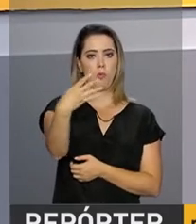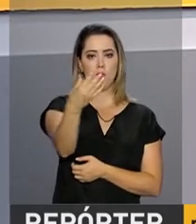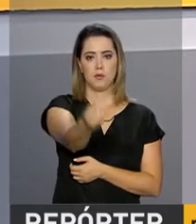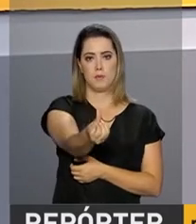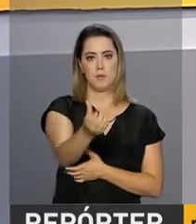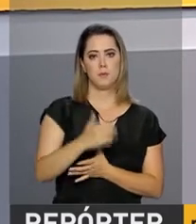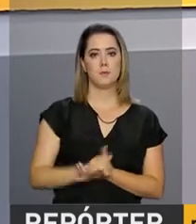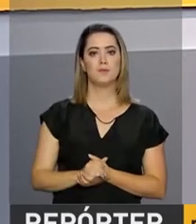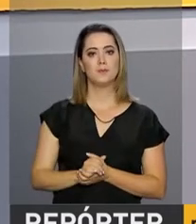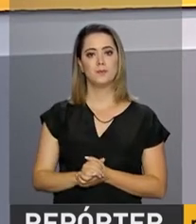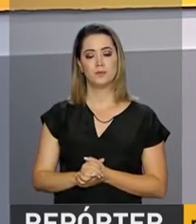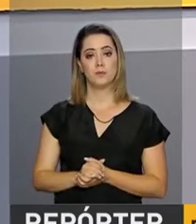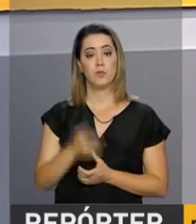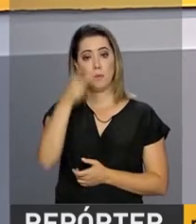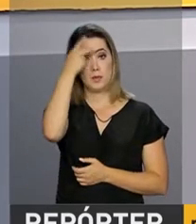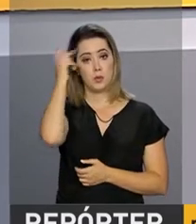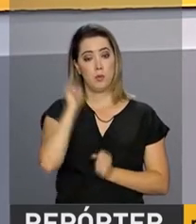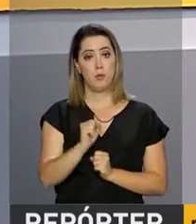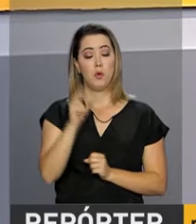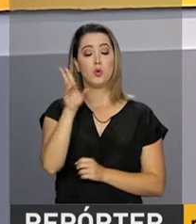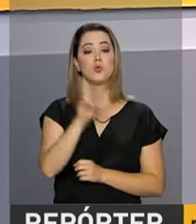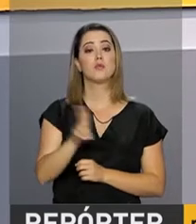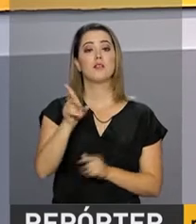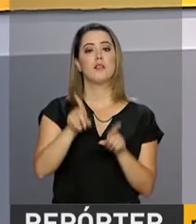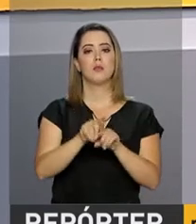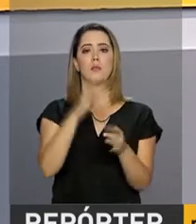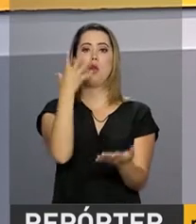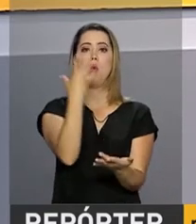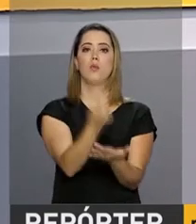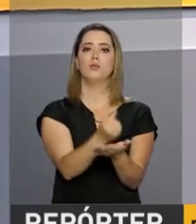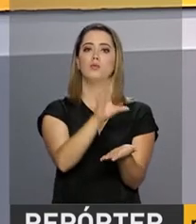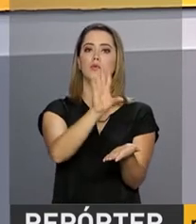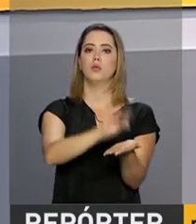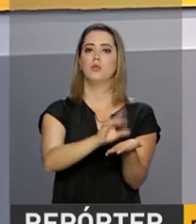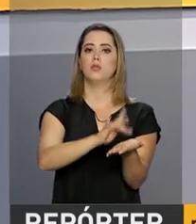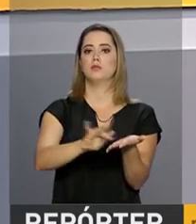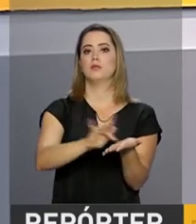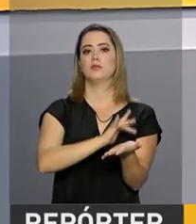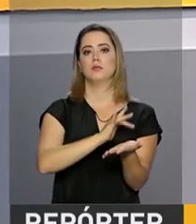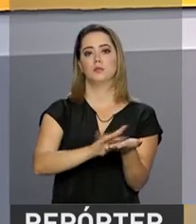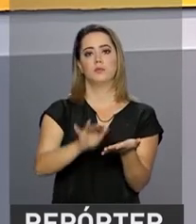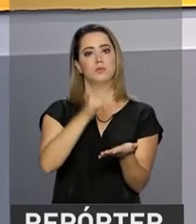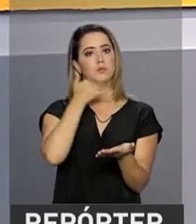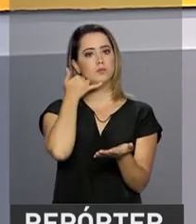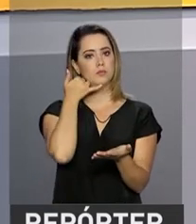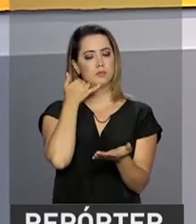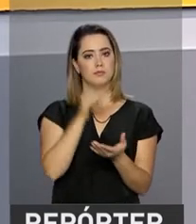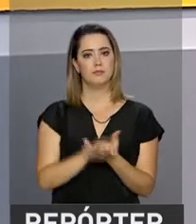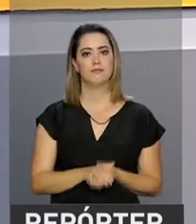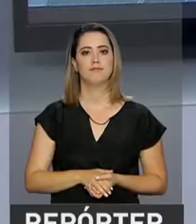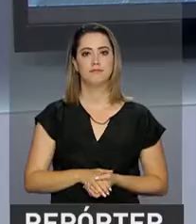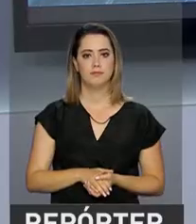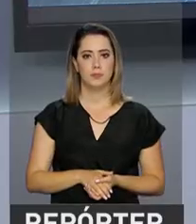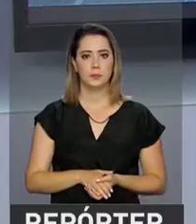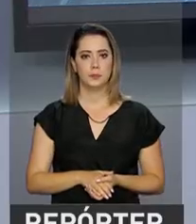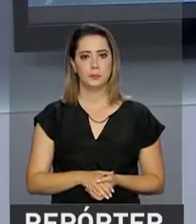146 o contribuinte pode utilizar também o aplicativo da receita para tablet e smartphone